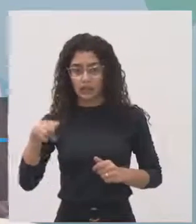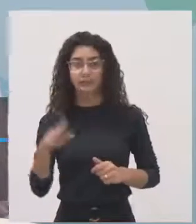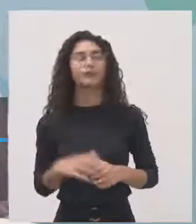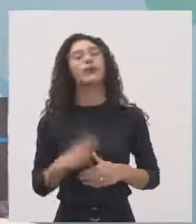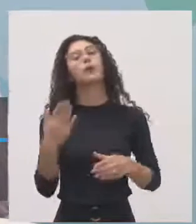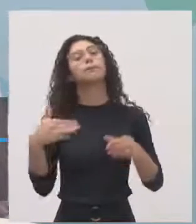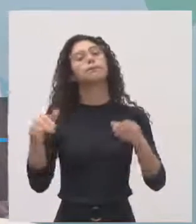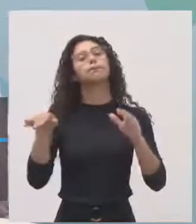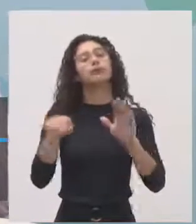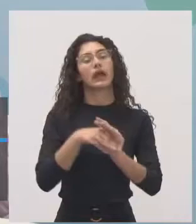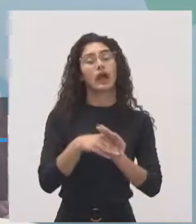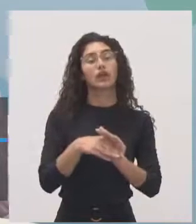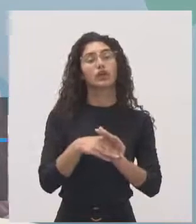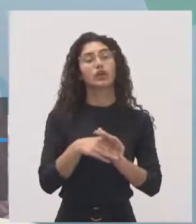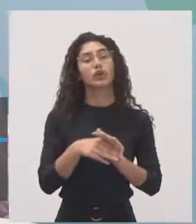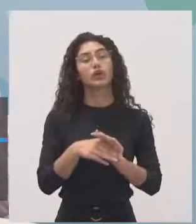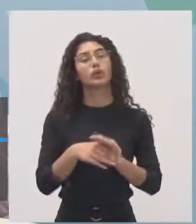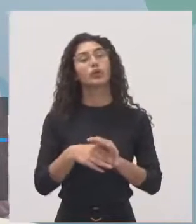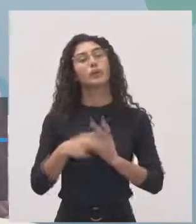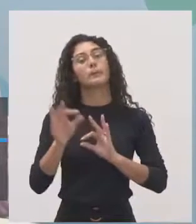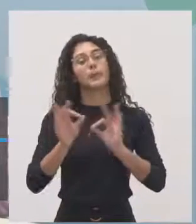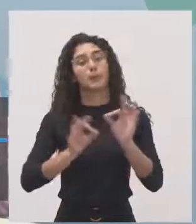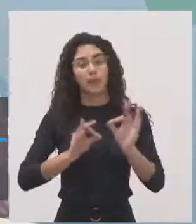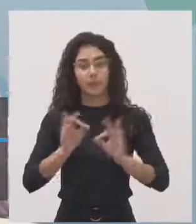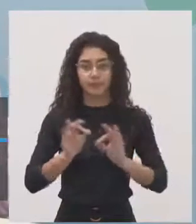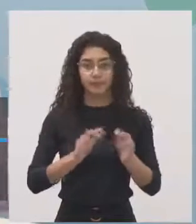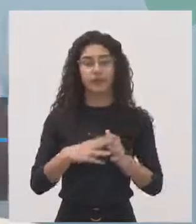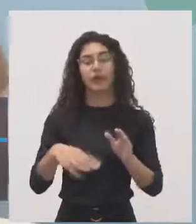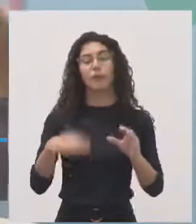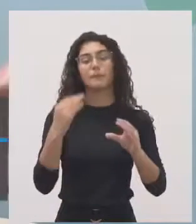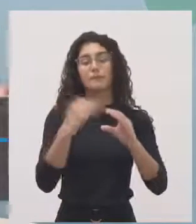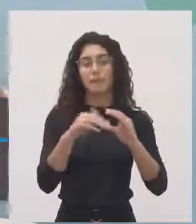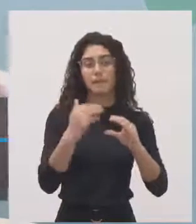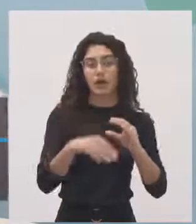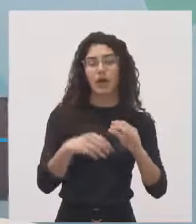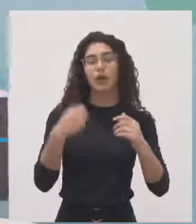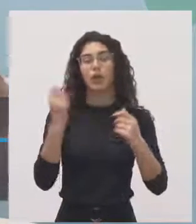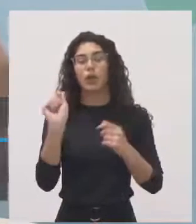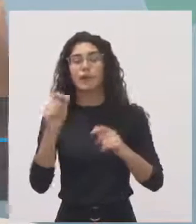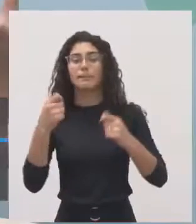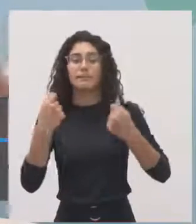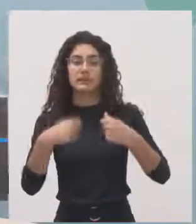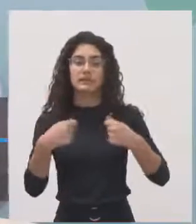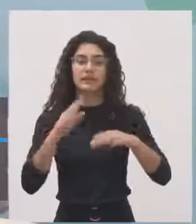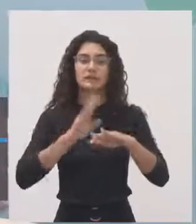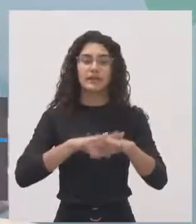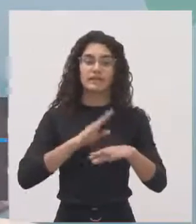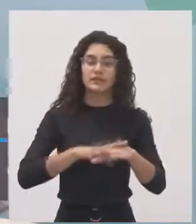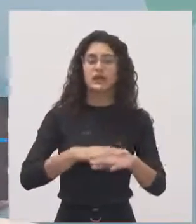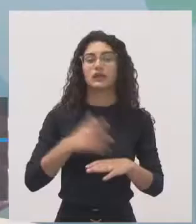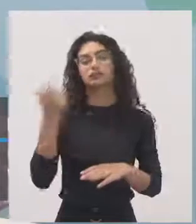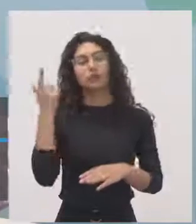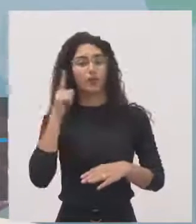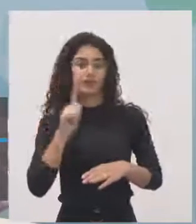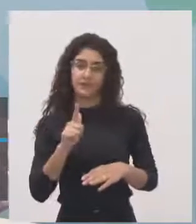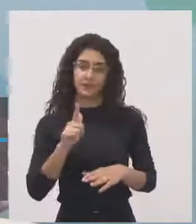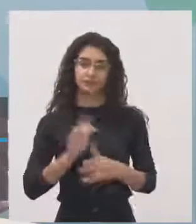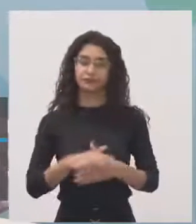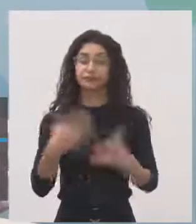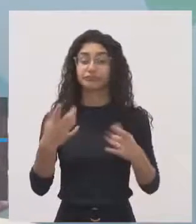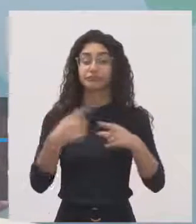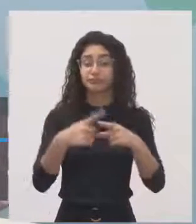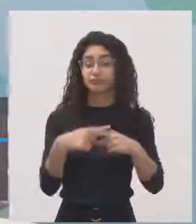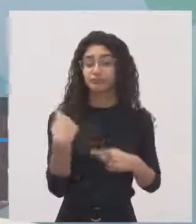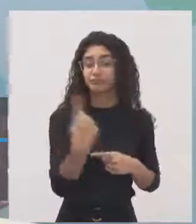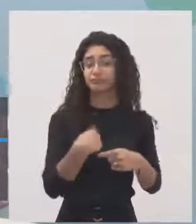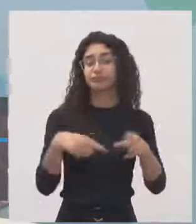portal de atendimento e coloquem lá a ocorrência de vocês que vocês precisam e não estão conseguindo, tá bom? Porque a gente